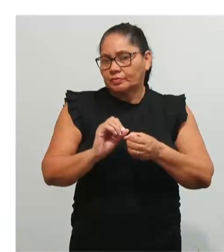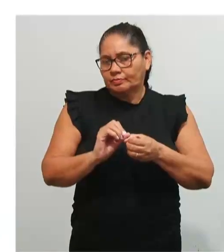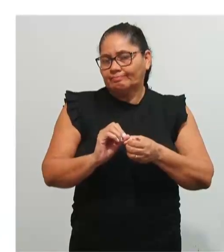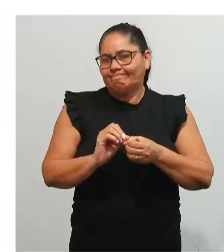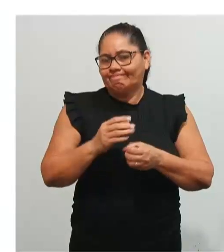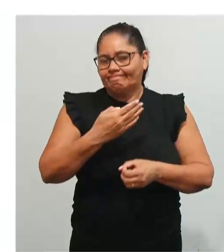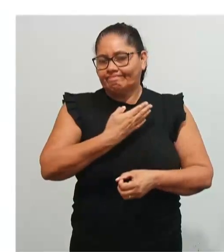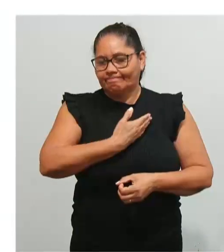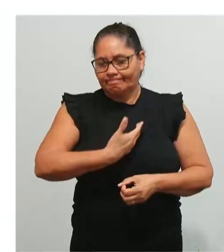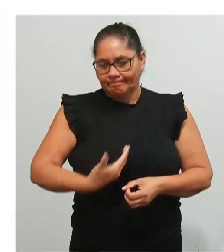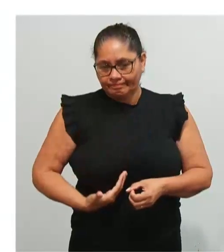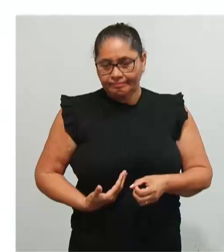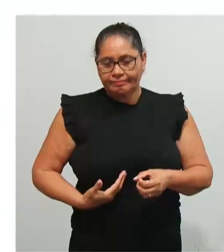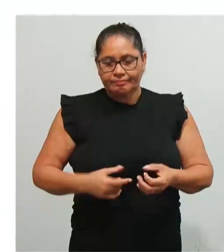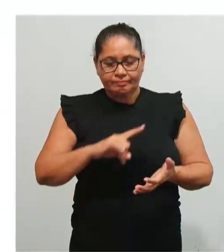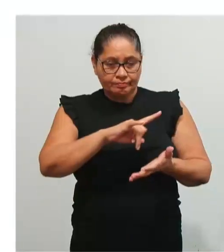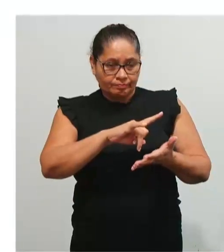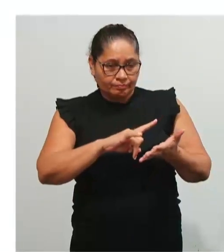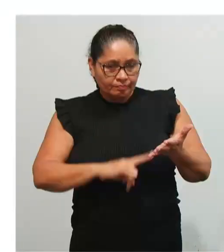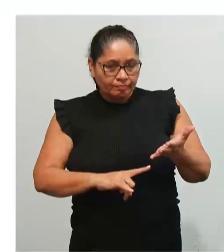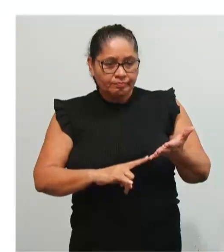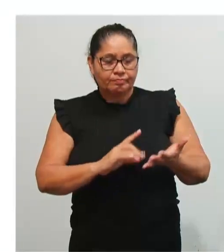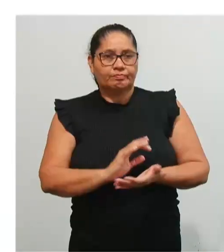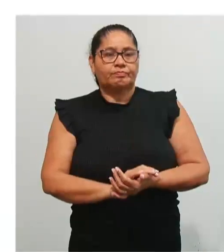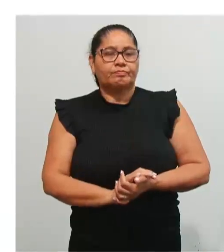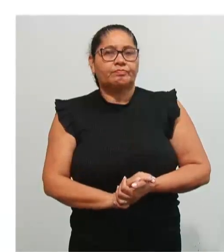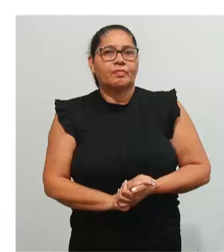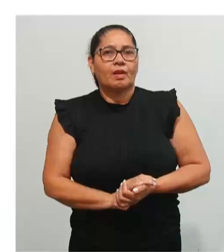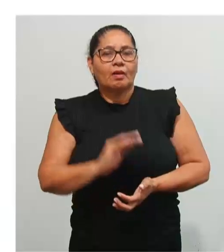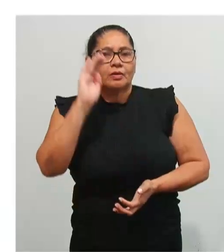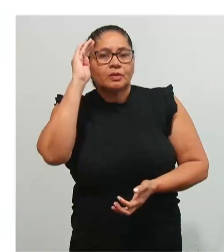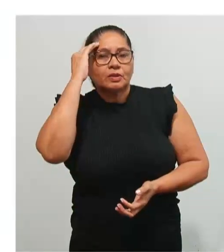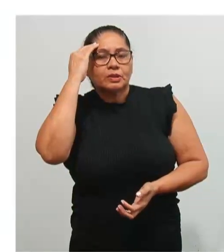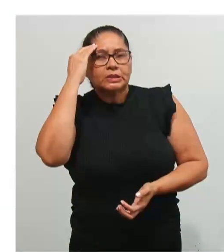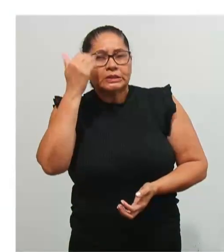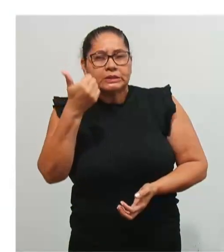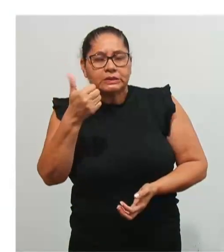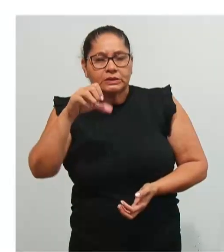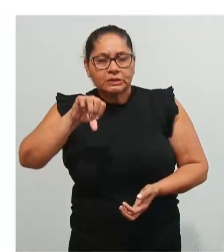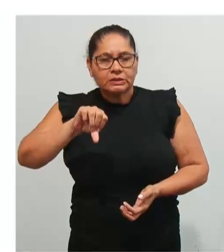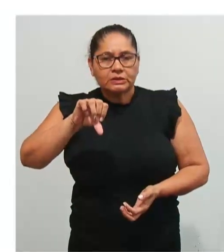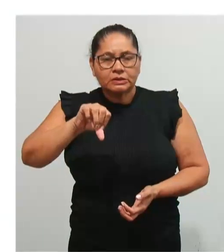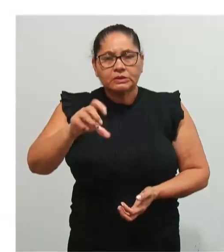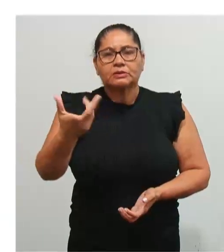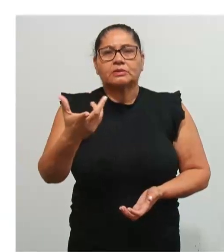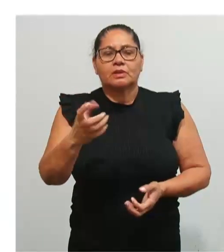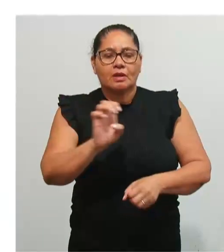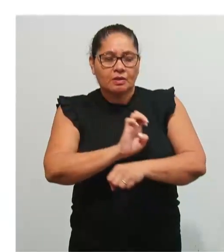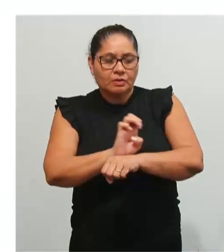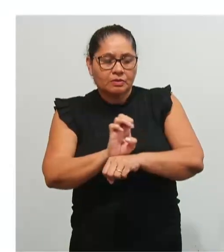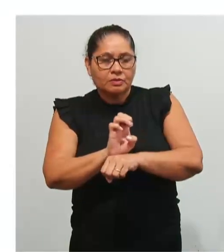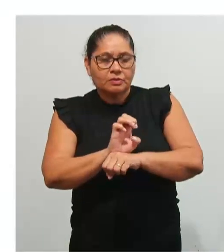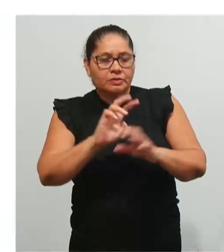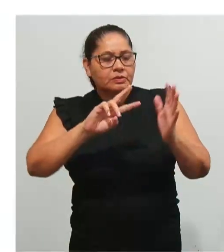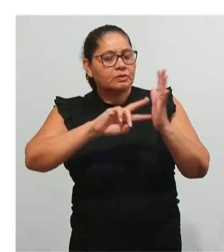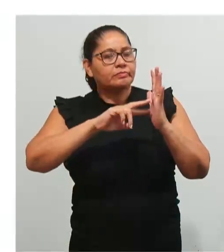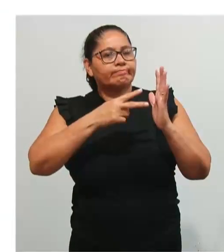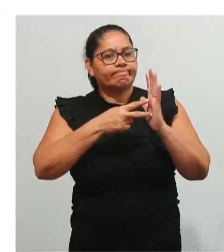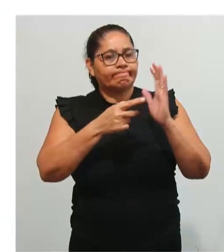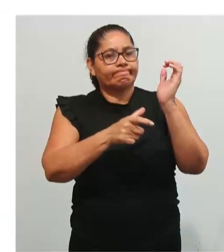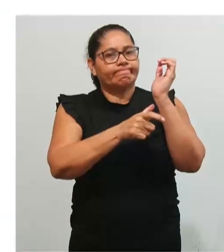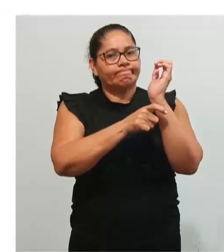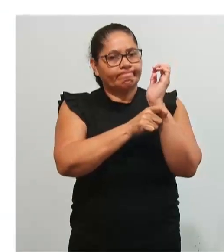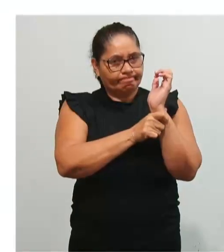Então, esse documento, o PEDRAE, de 95, entendia que reformar o aparelho do Estado significava garantir a